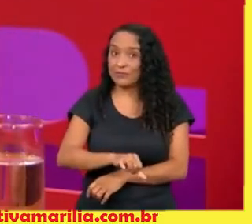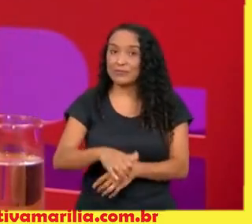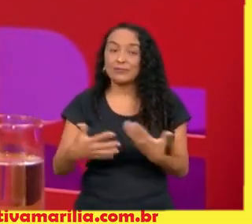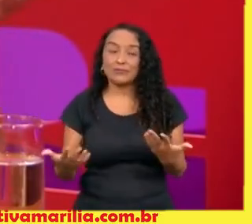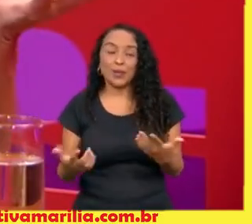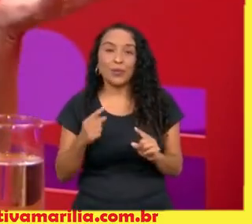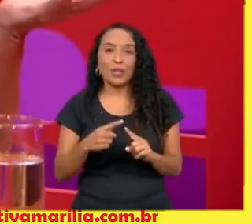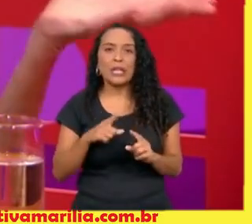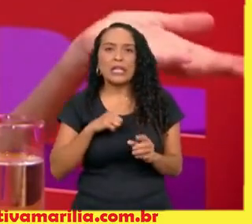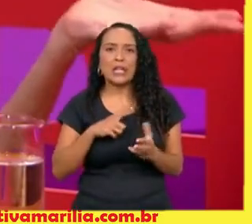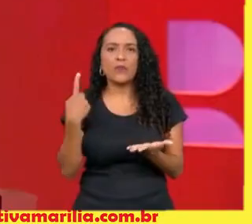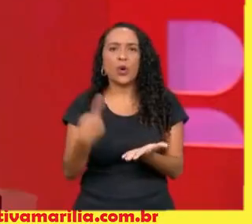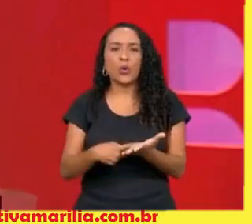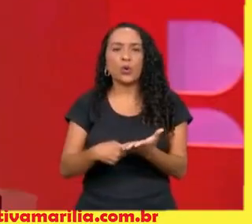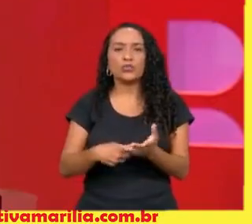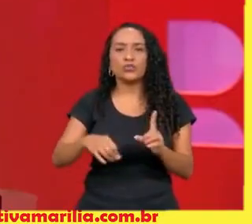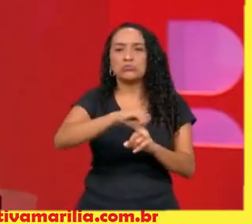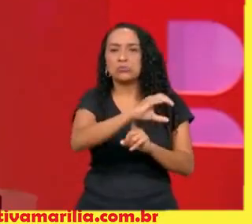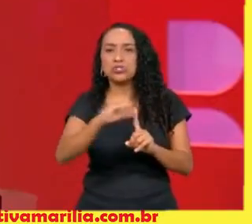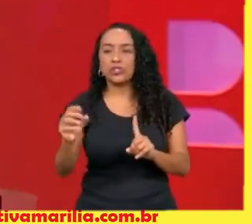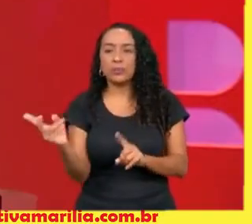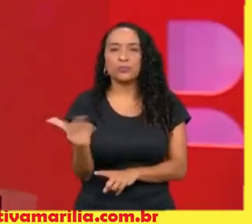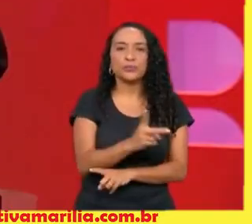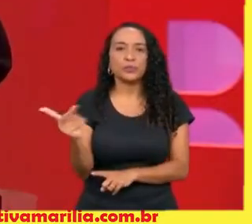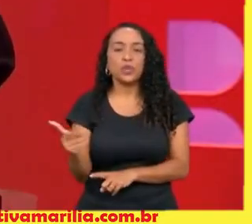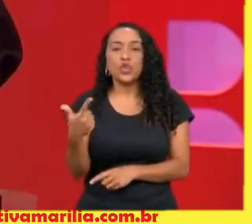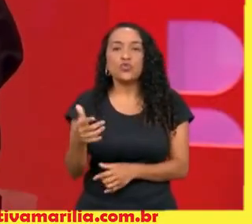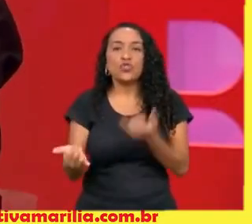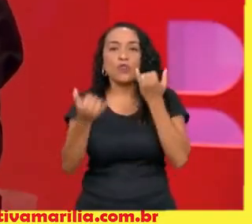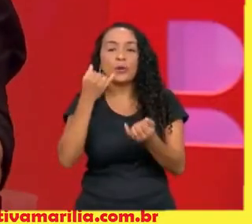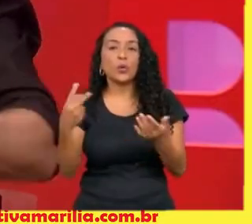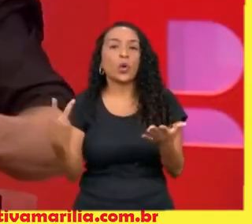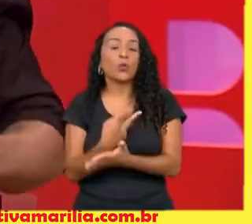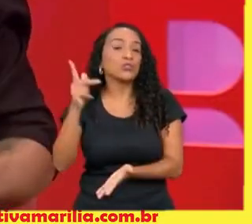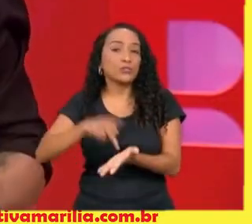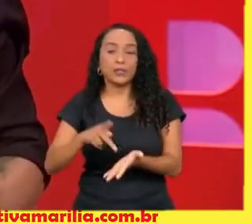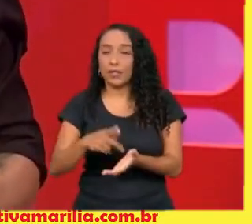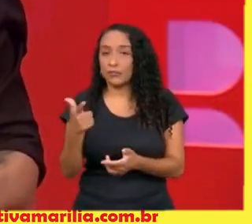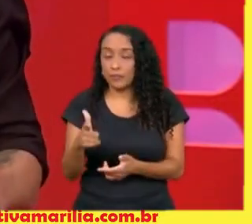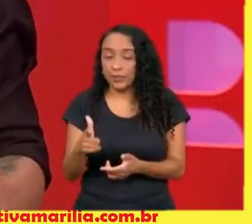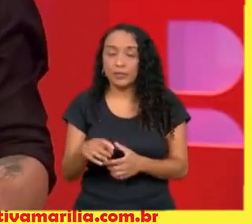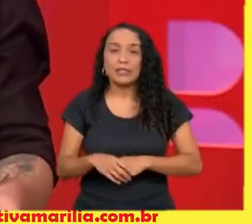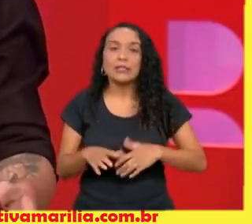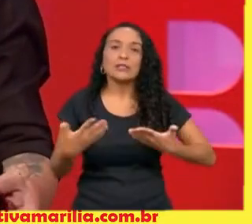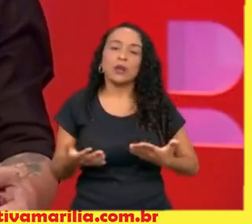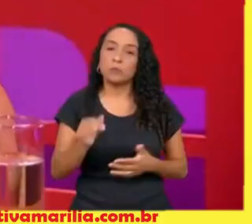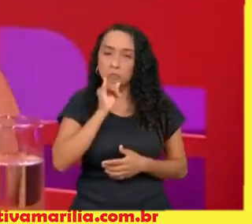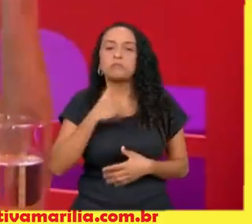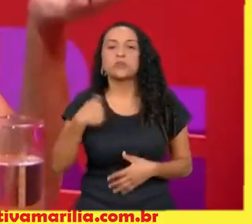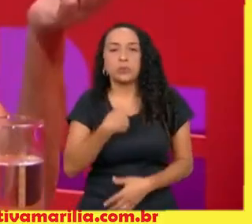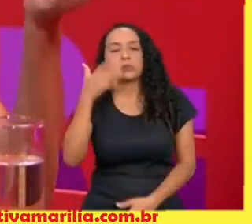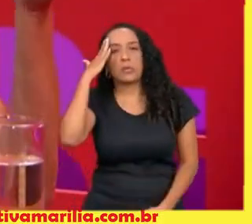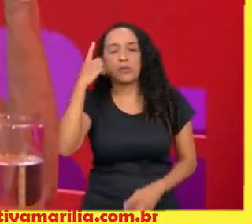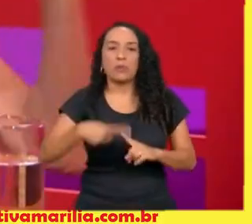Acabou com um acordo de anistia para os dois lados. E não se tinha informação do que tinha acontecido. Não se tinha, porque a imprensa era... Quer dizer, a gente sabia,